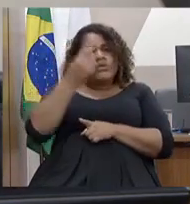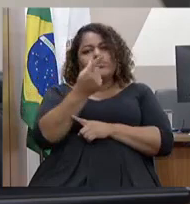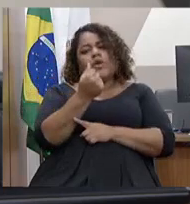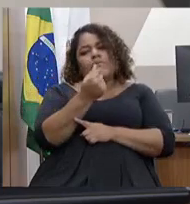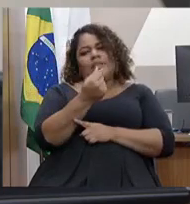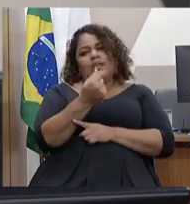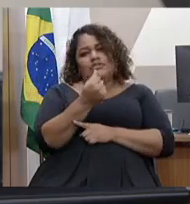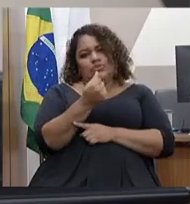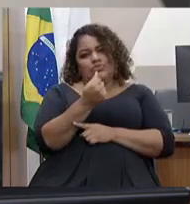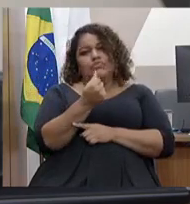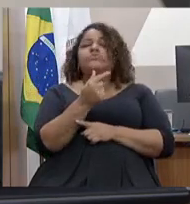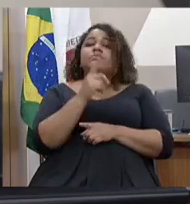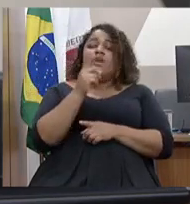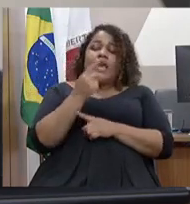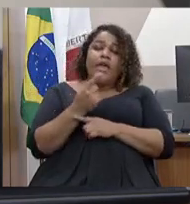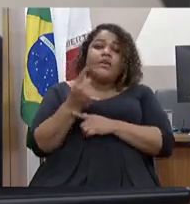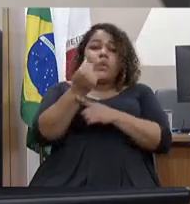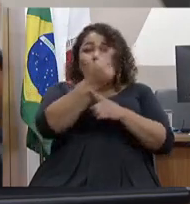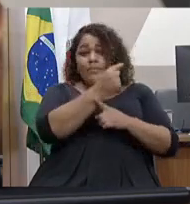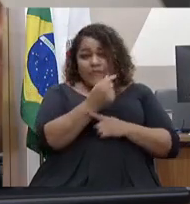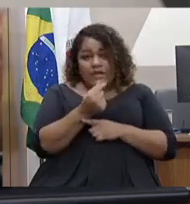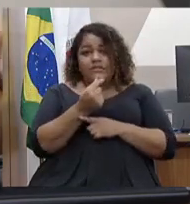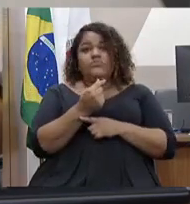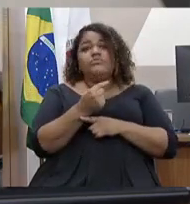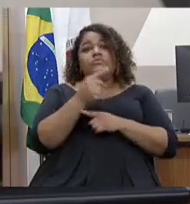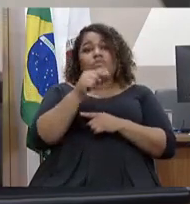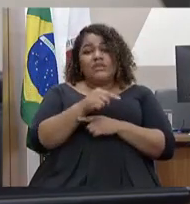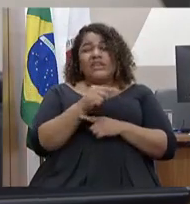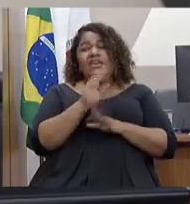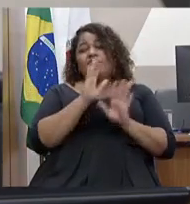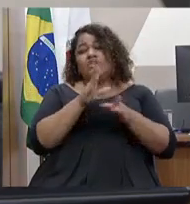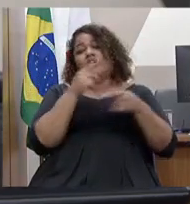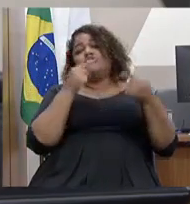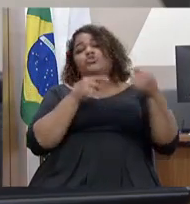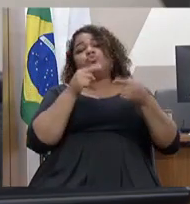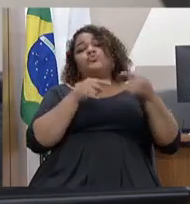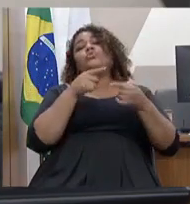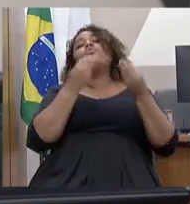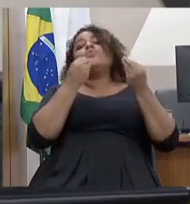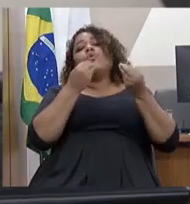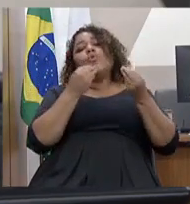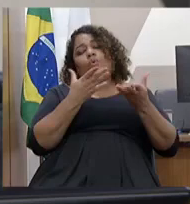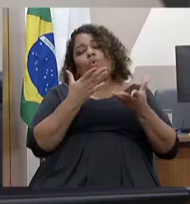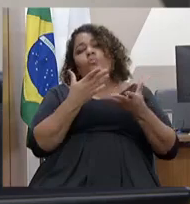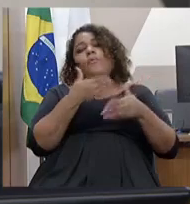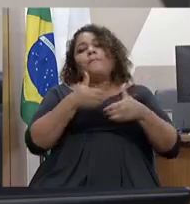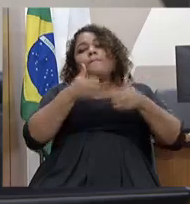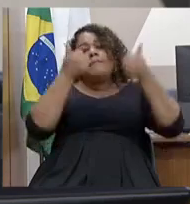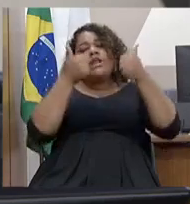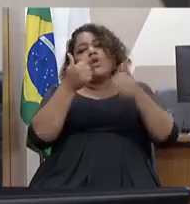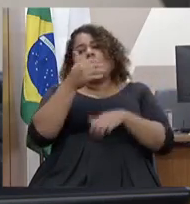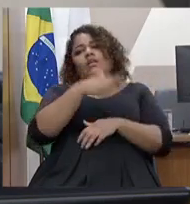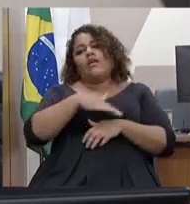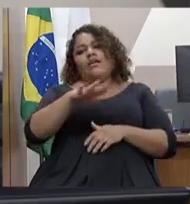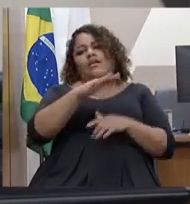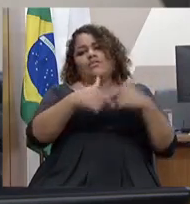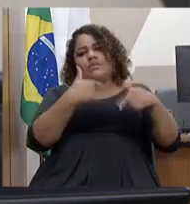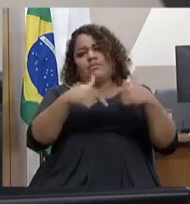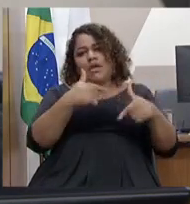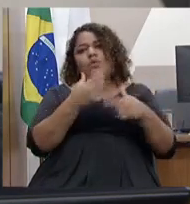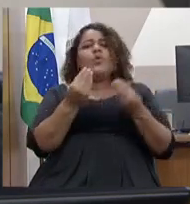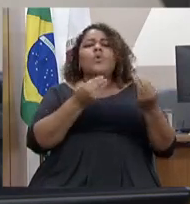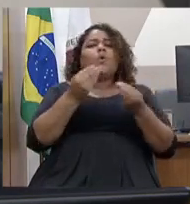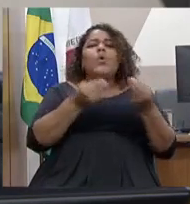são que é uma ação que se discute a muito tempo como é que melhora o ambiente de trabalho como é que chega os direitos humanos